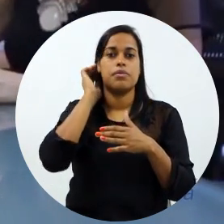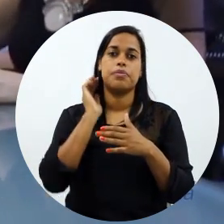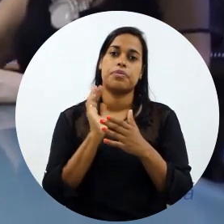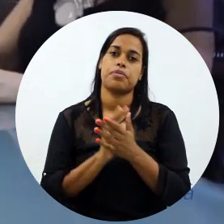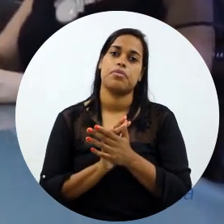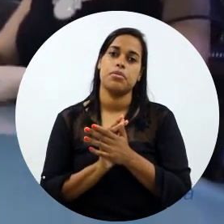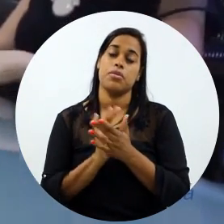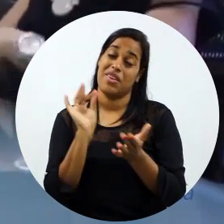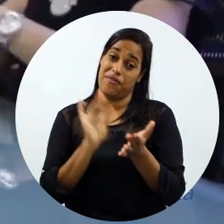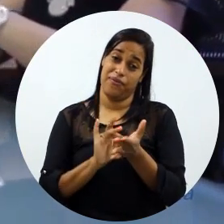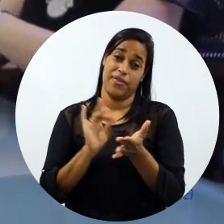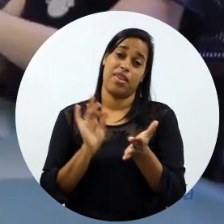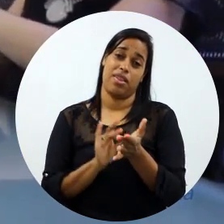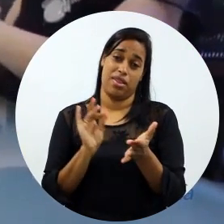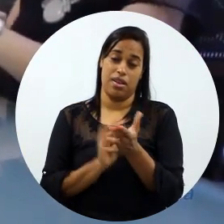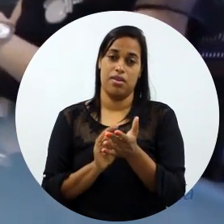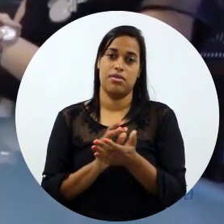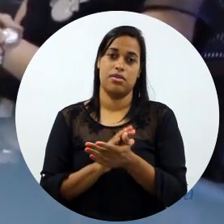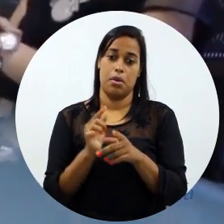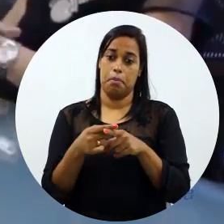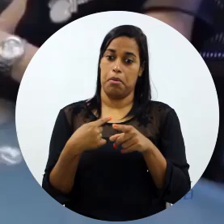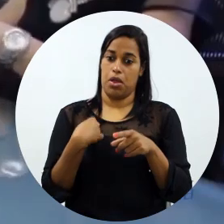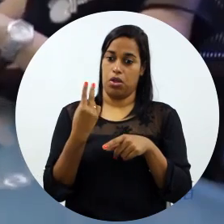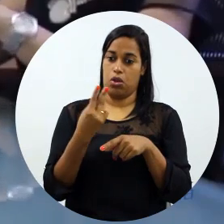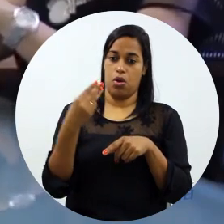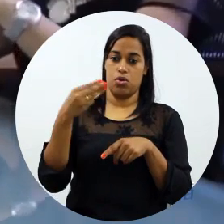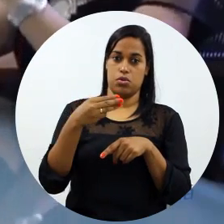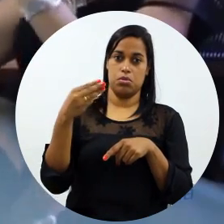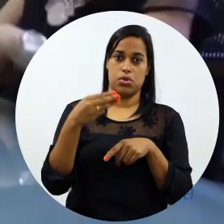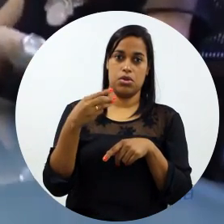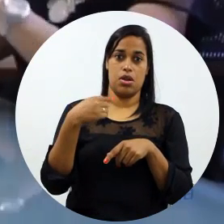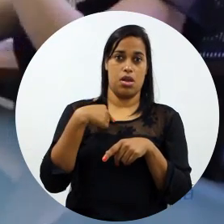pensar, exatamente. Em menos de 2 minutos